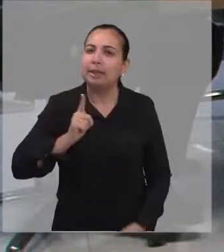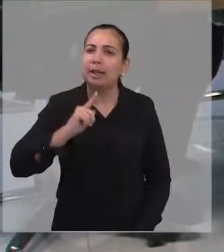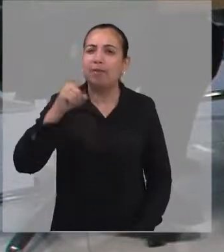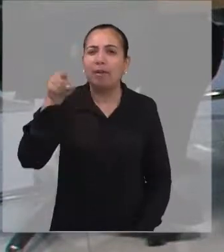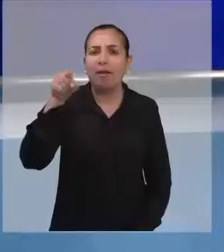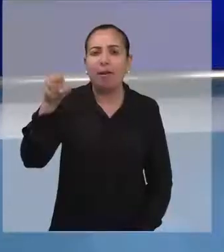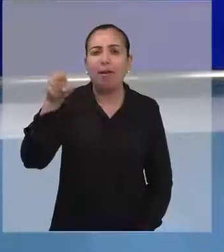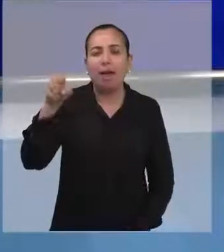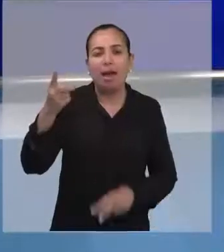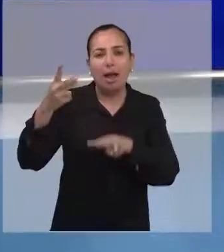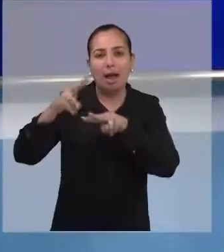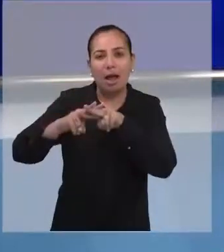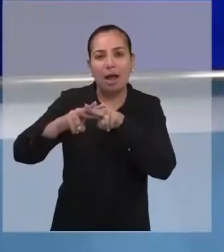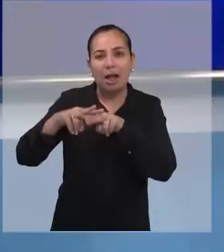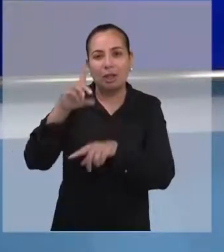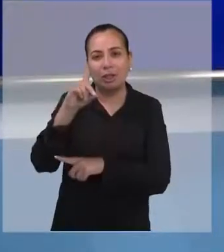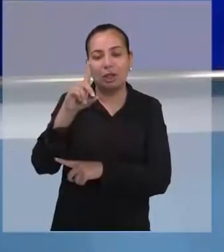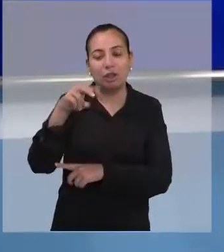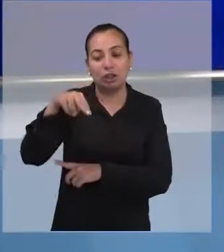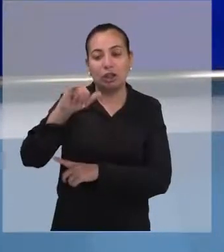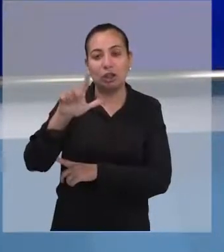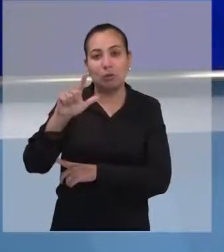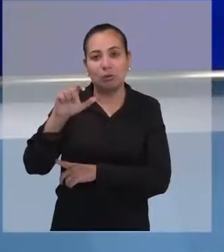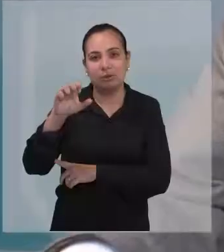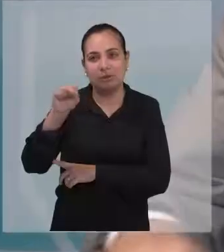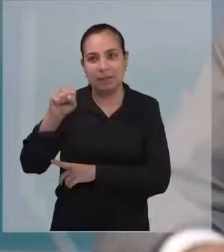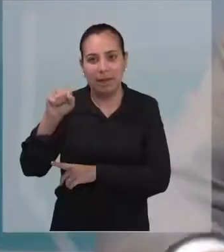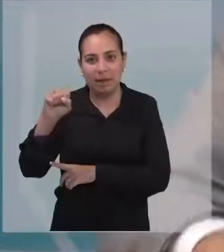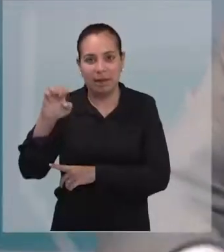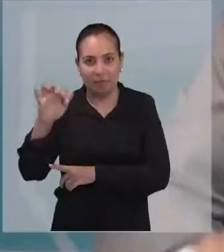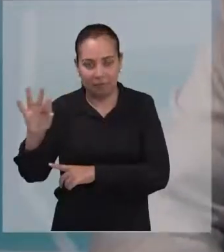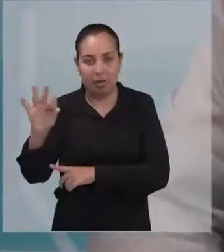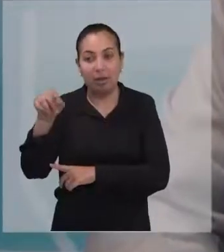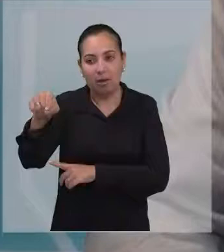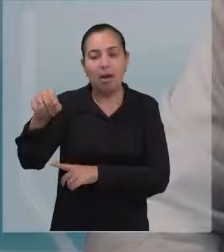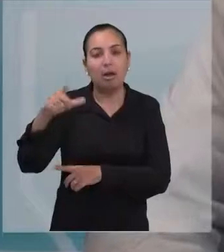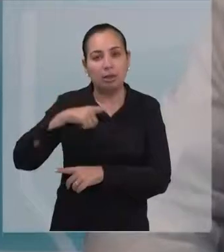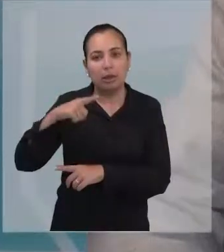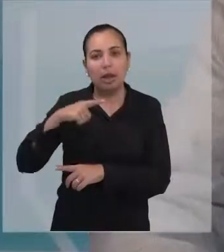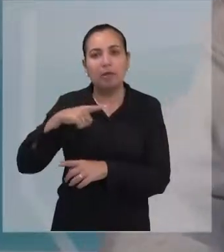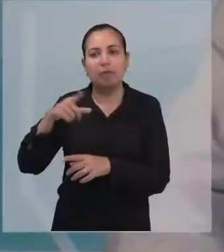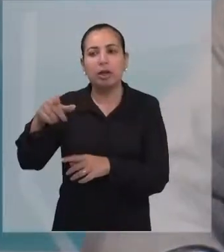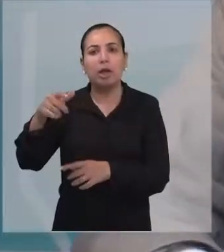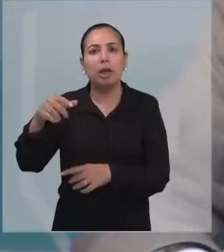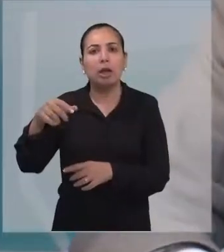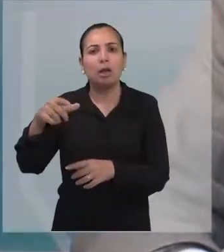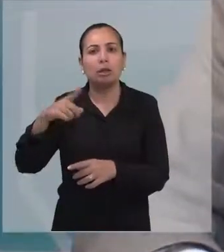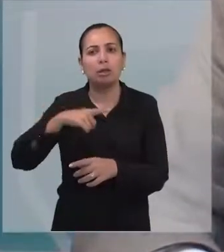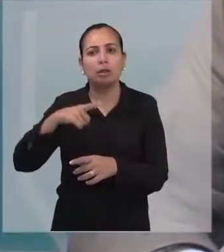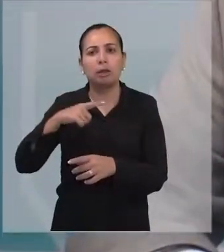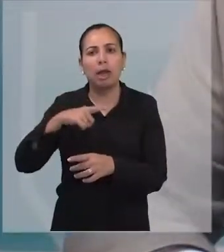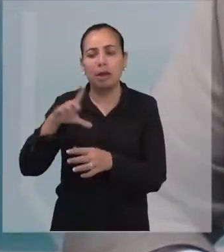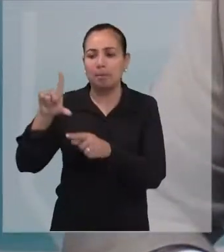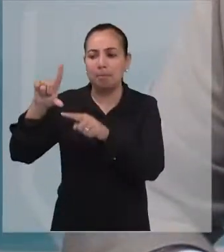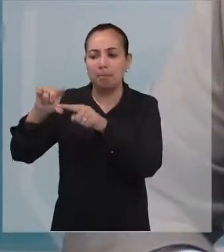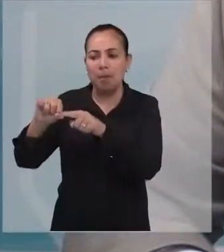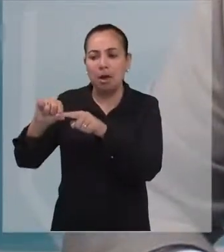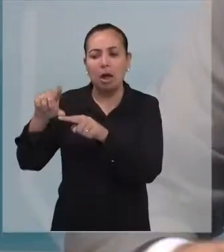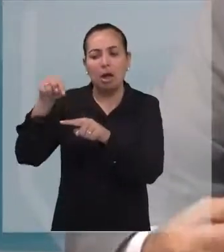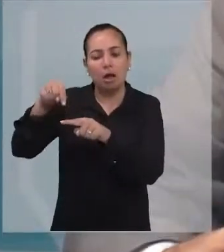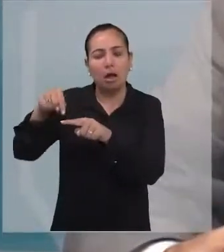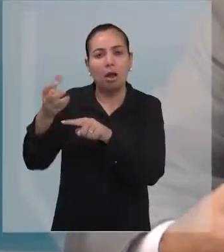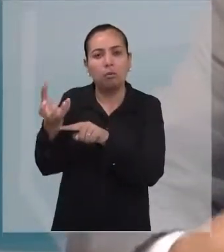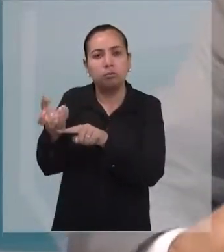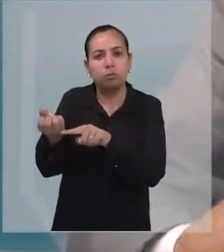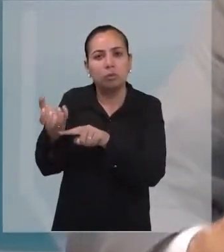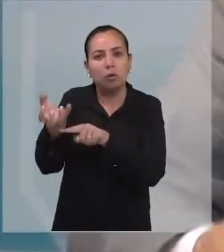Youssef, lá no começo. A Polícia Federal disse que apurar, um grampo, ou seja, dentro da cela do principal delator, tinha